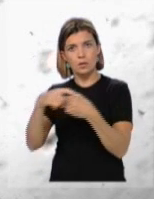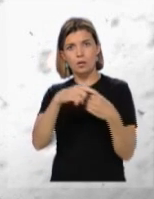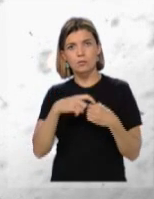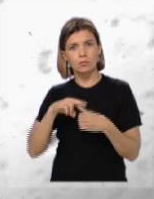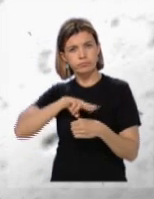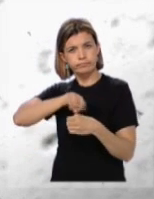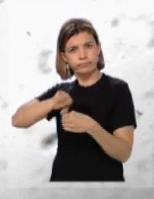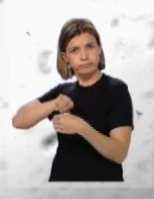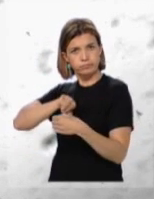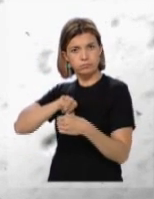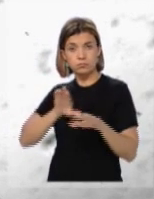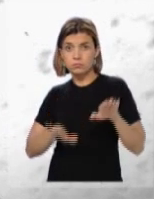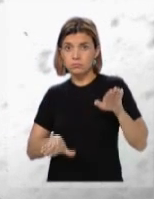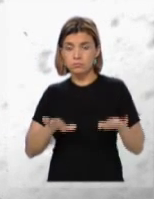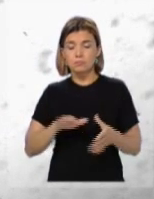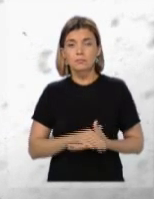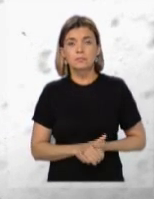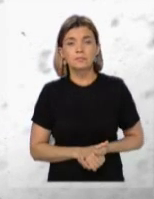multicelulares.